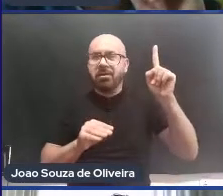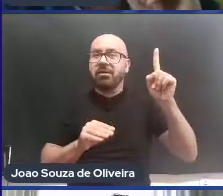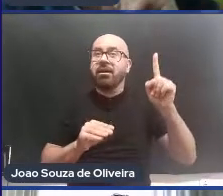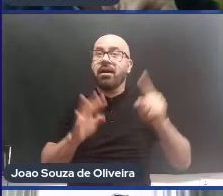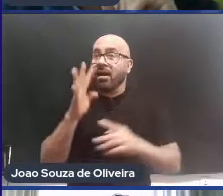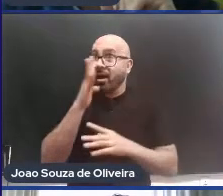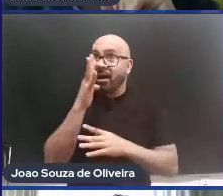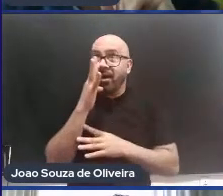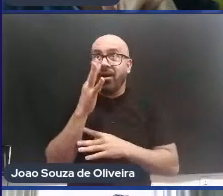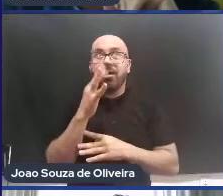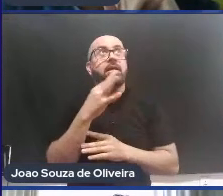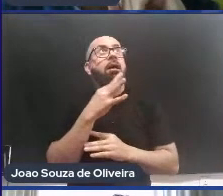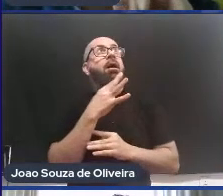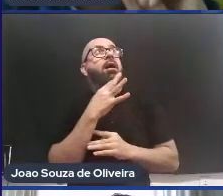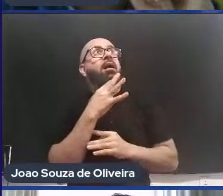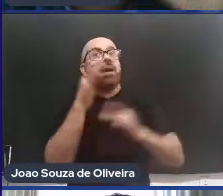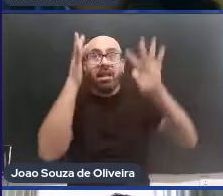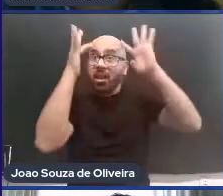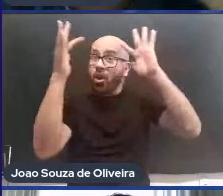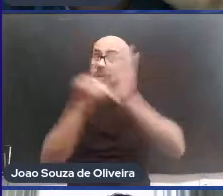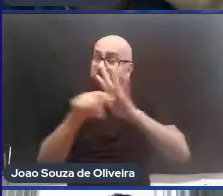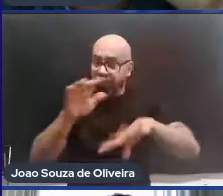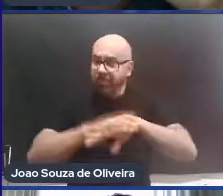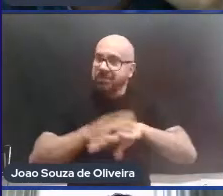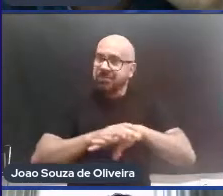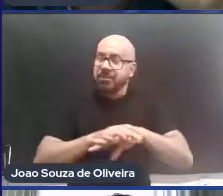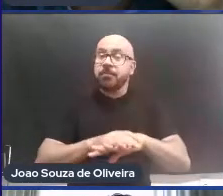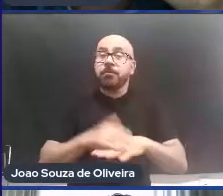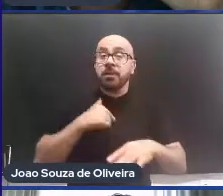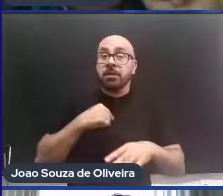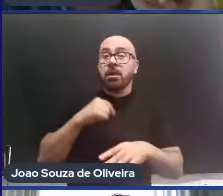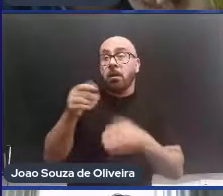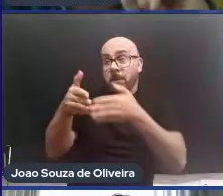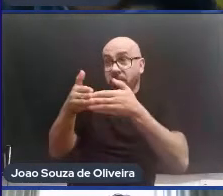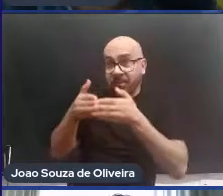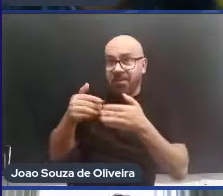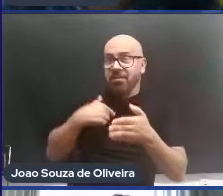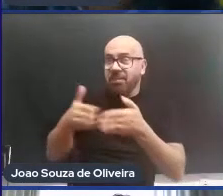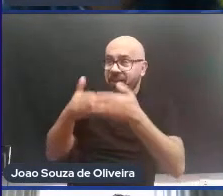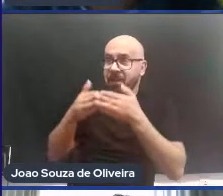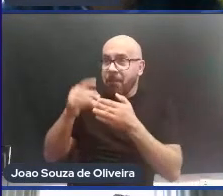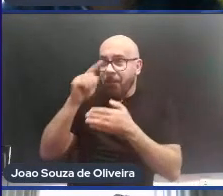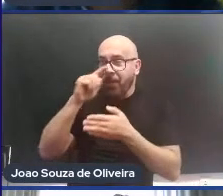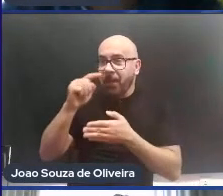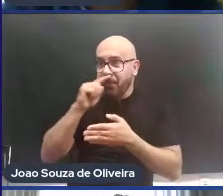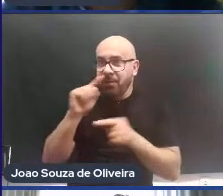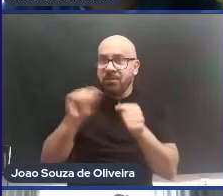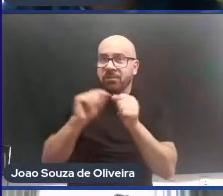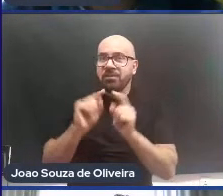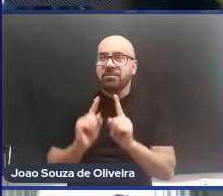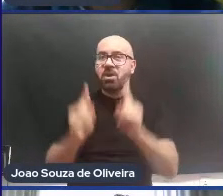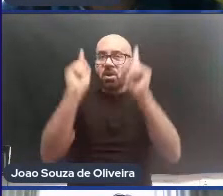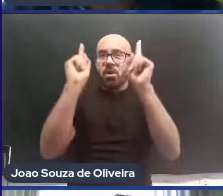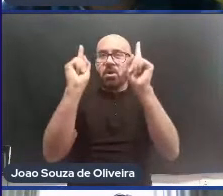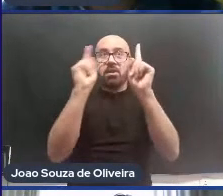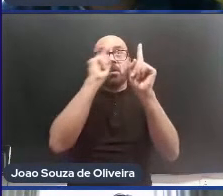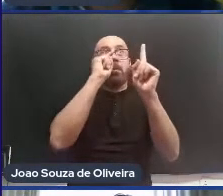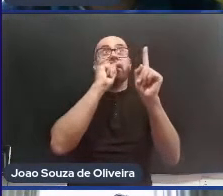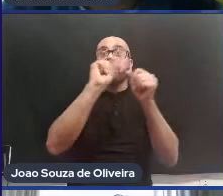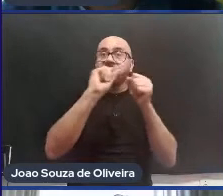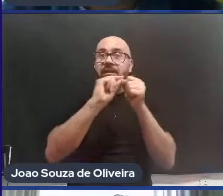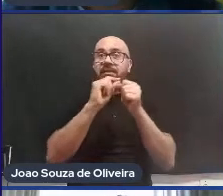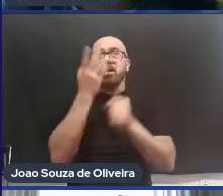trabalhando lógica de matemática com isso aí eu pedi para mãe e para o Paulo fazer aí deu certo porque os dois tem quase dois metros